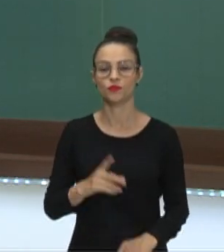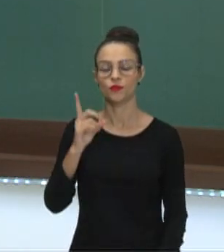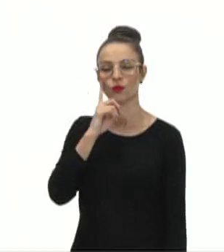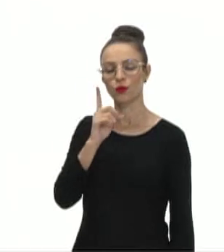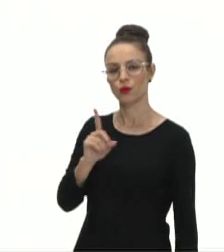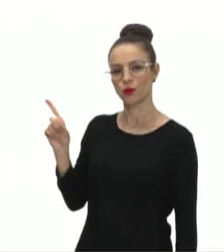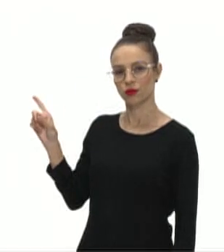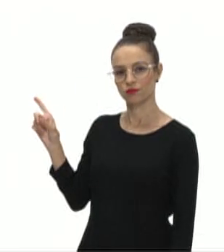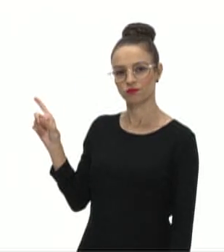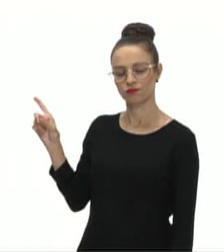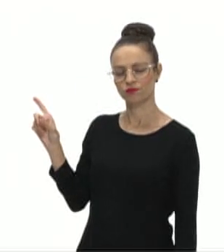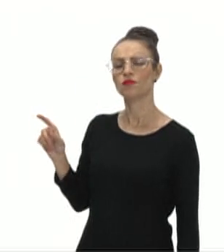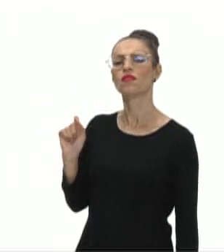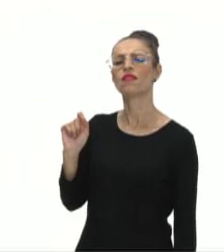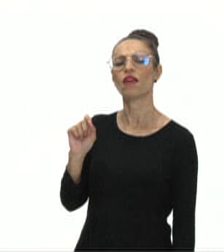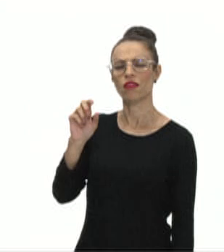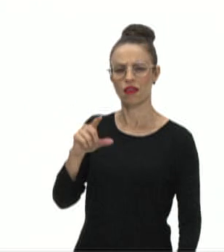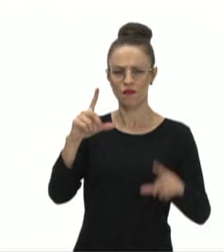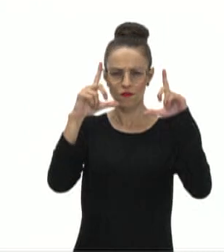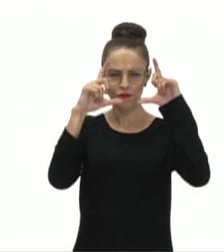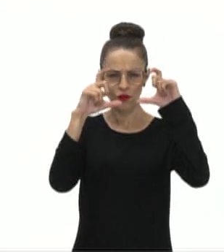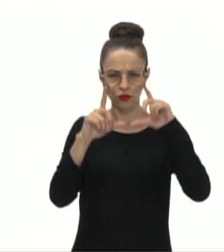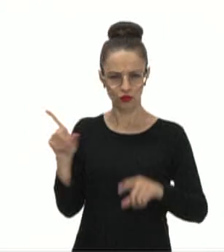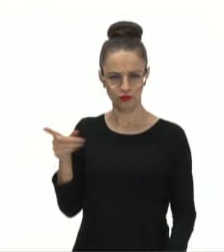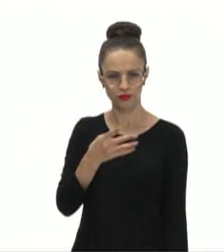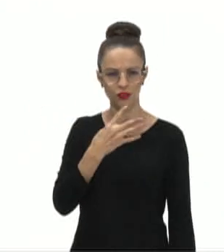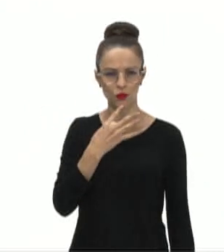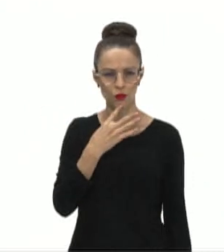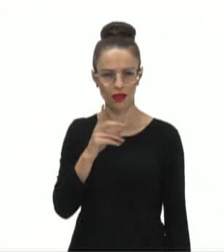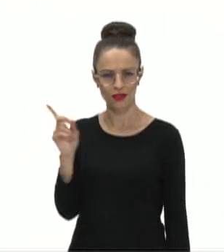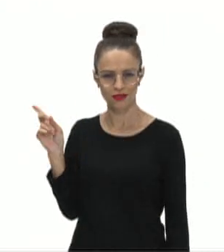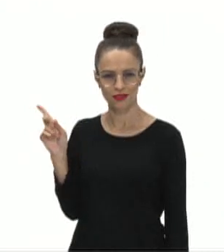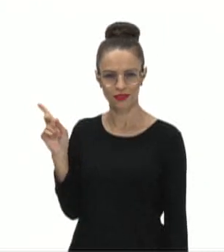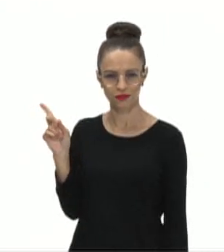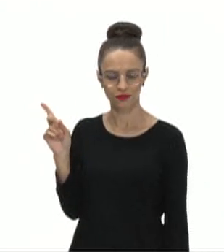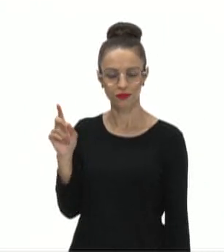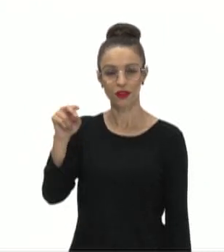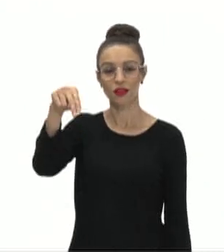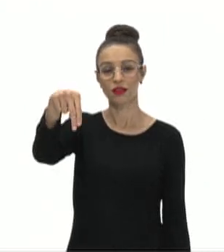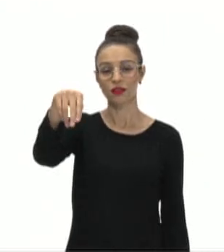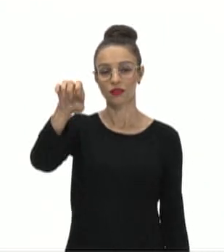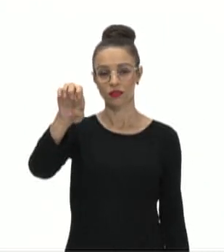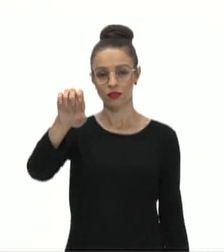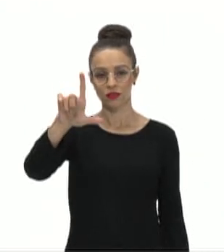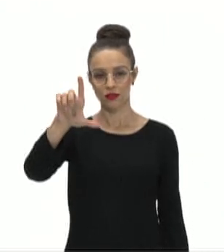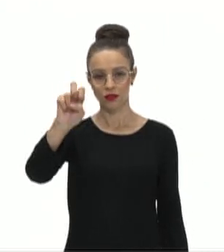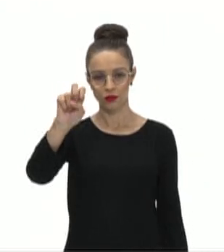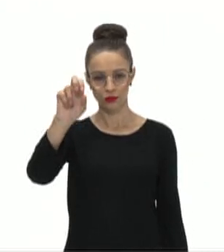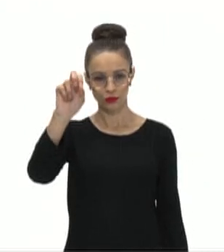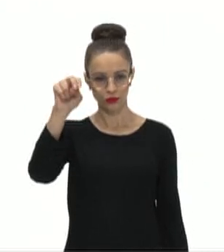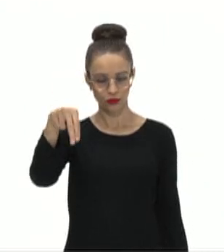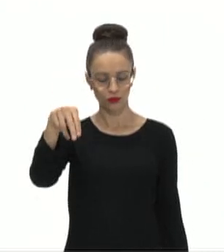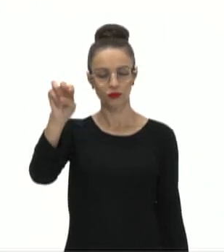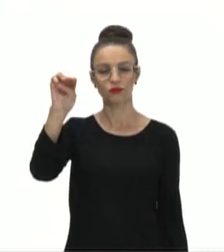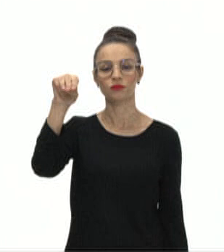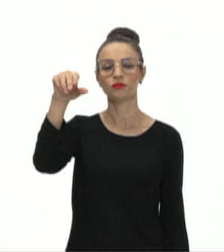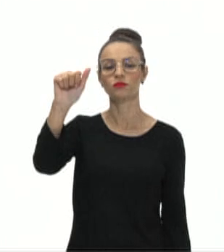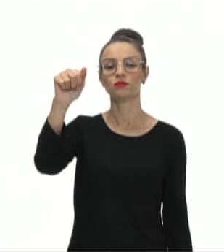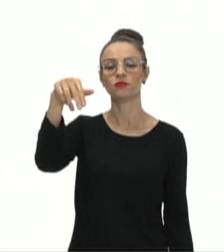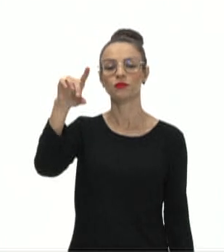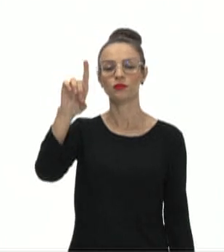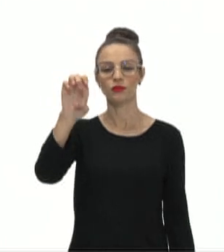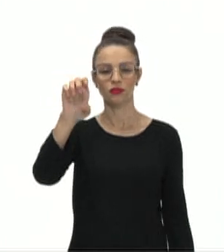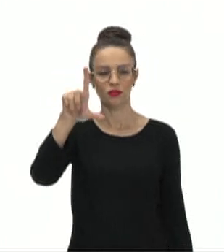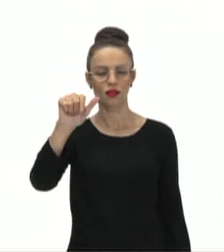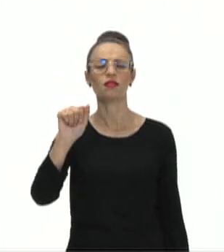Observe a foto. Quem está nessa foto? Você conhece esse homem? Nelson Mandela? Já ouviu falar sobre ele? Quem